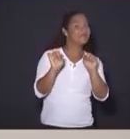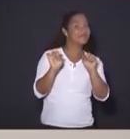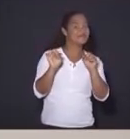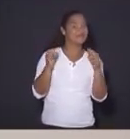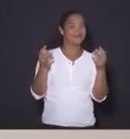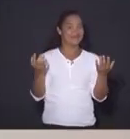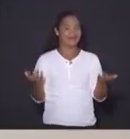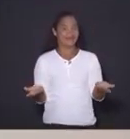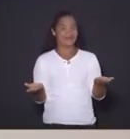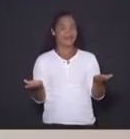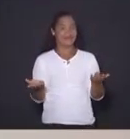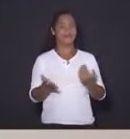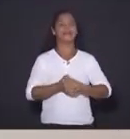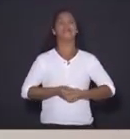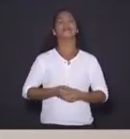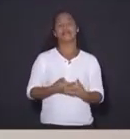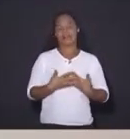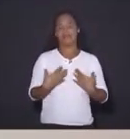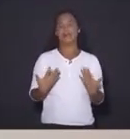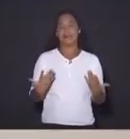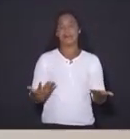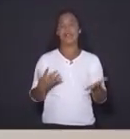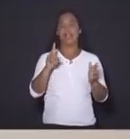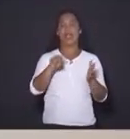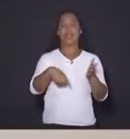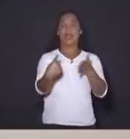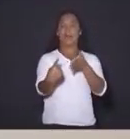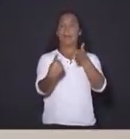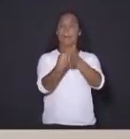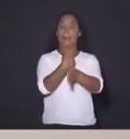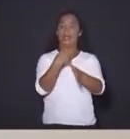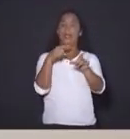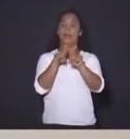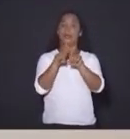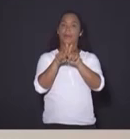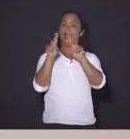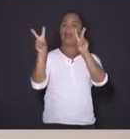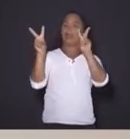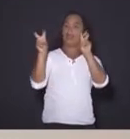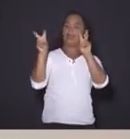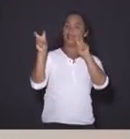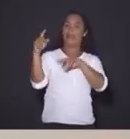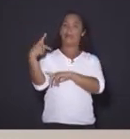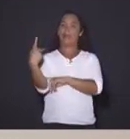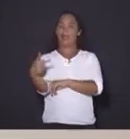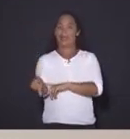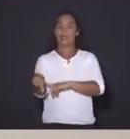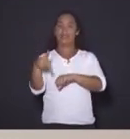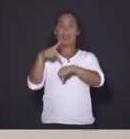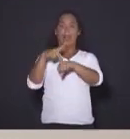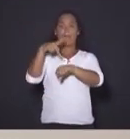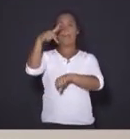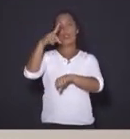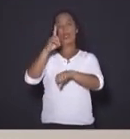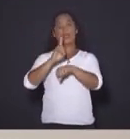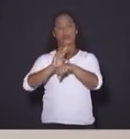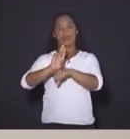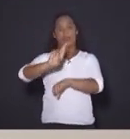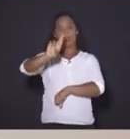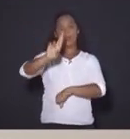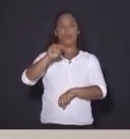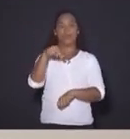é duca pois é isso é uma pergunta e é também o tema da pós doutora em sociologia